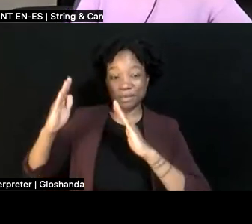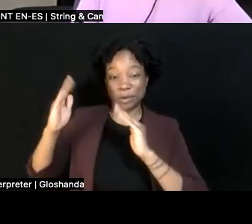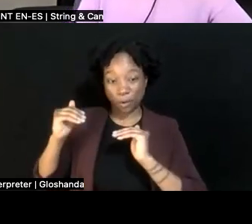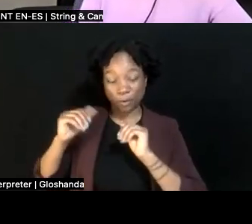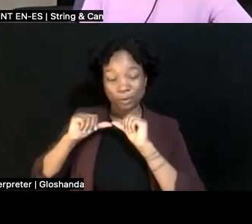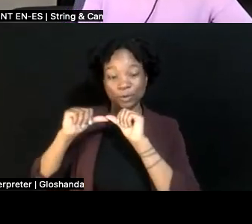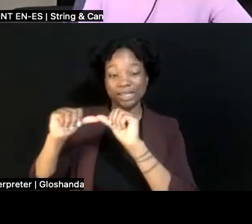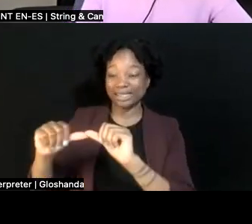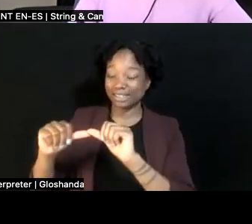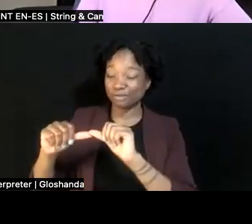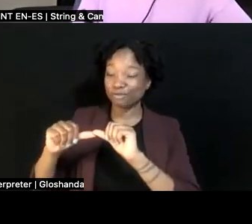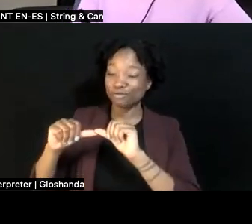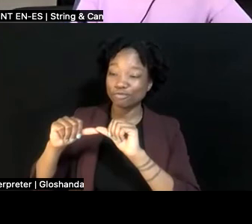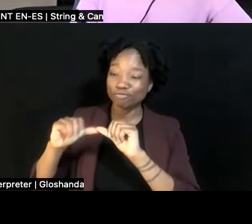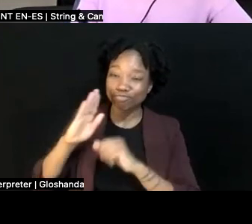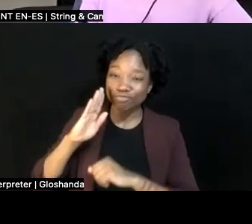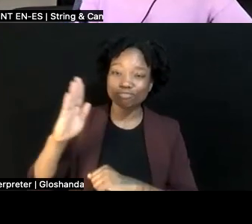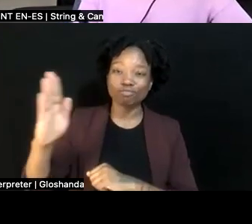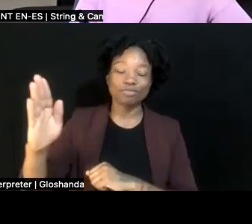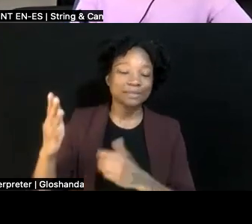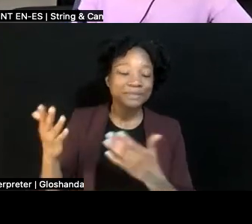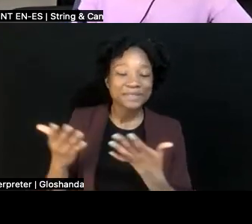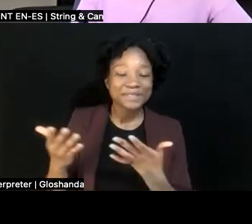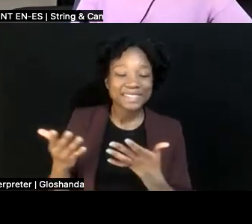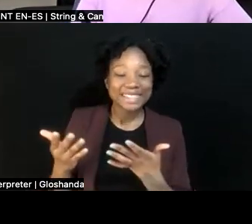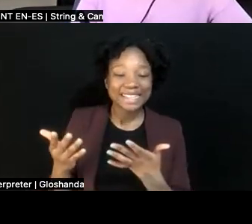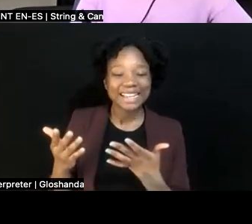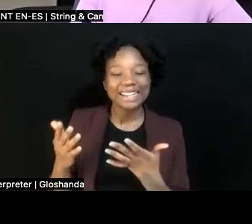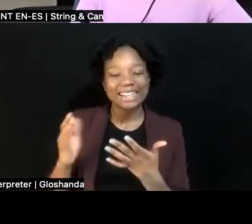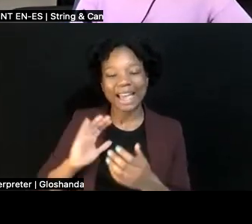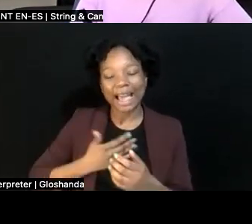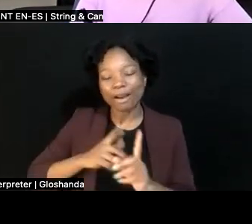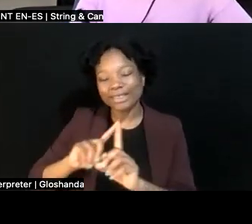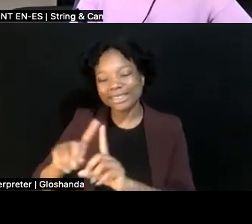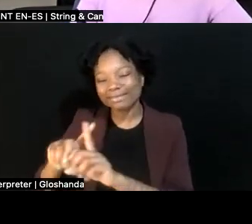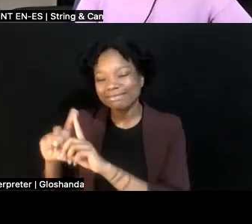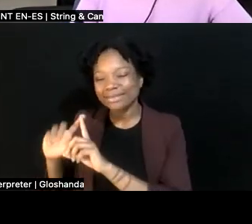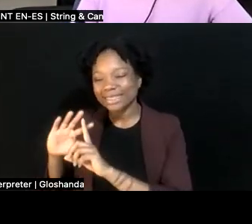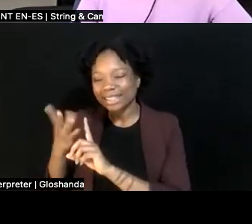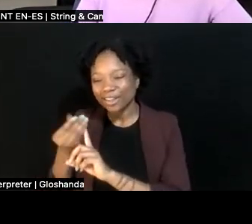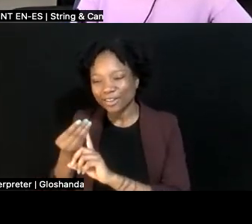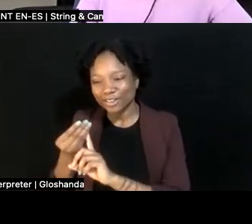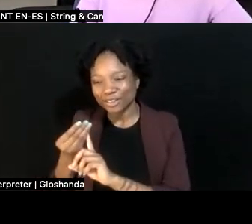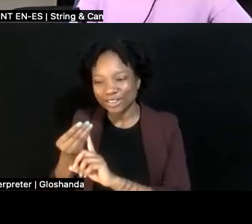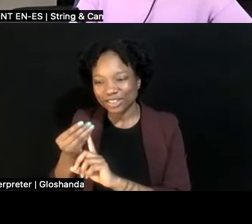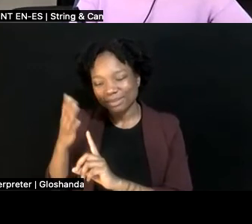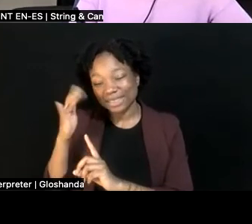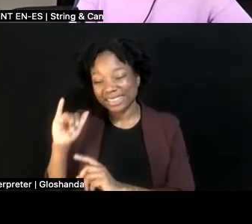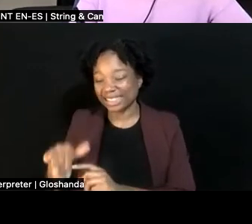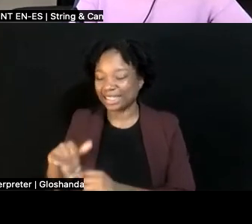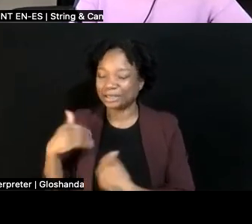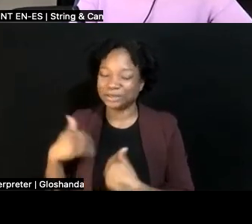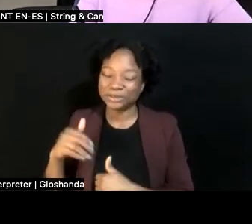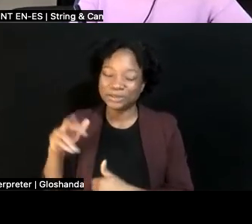para adelante, é esta diferença cultural que para mim é muito rico.